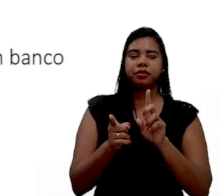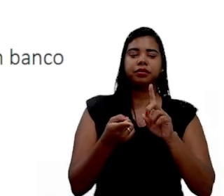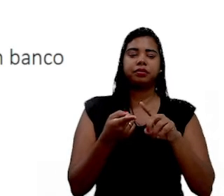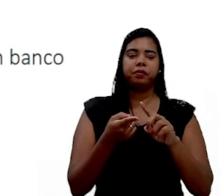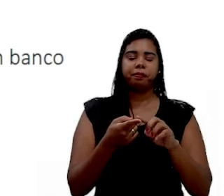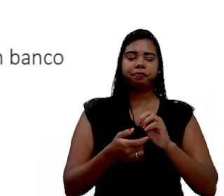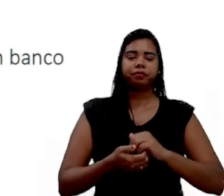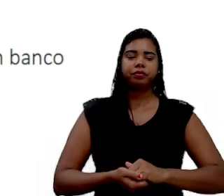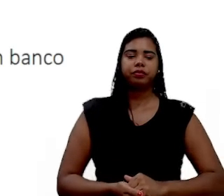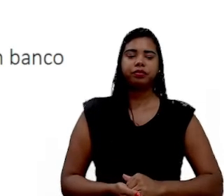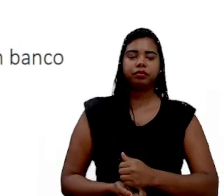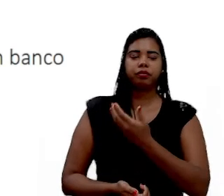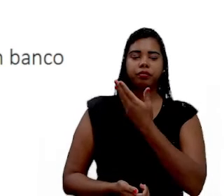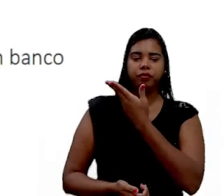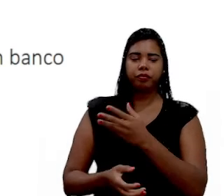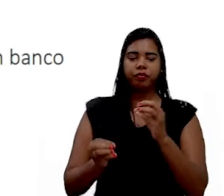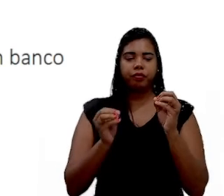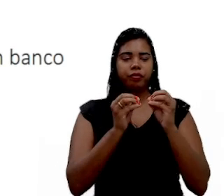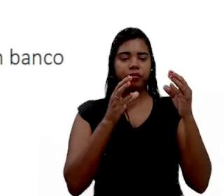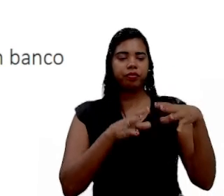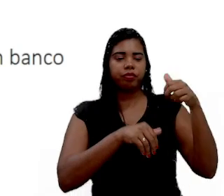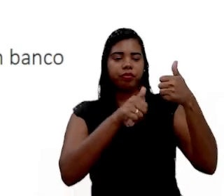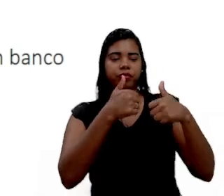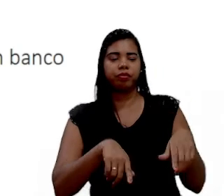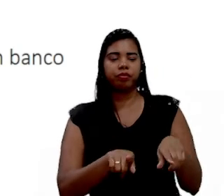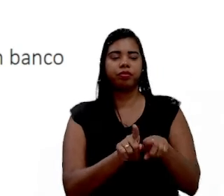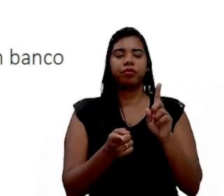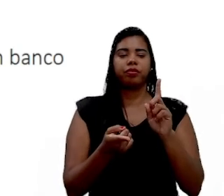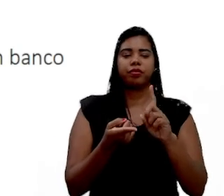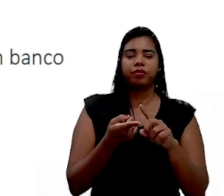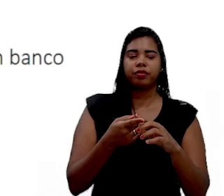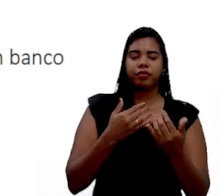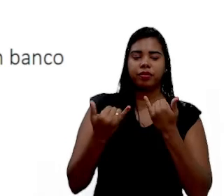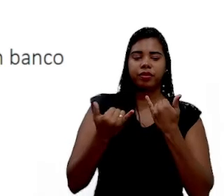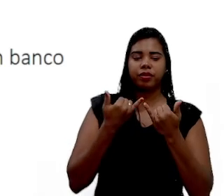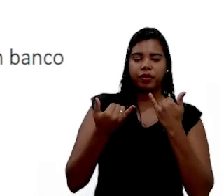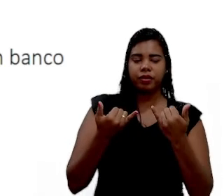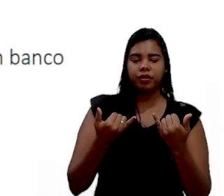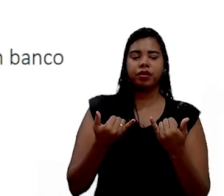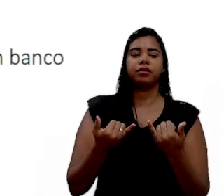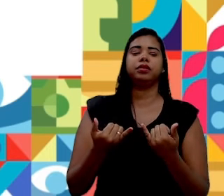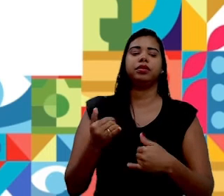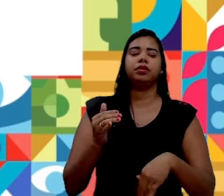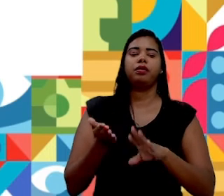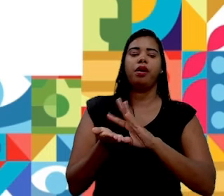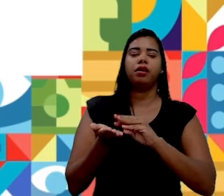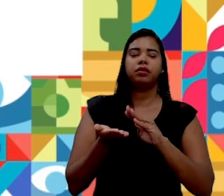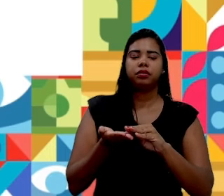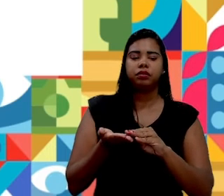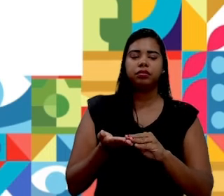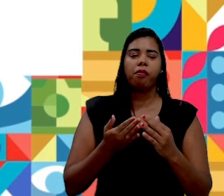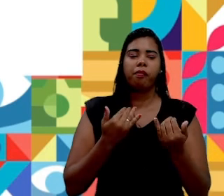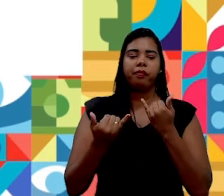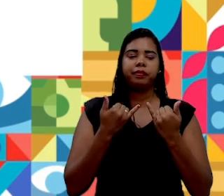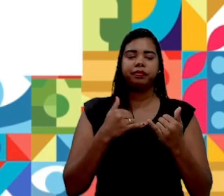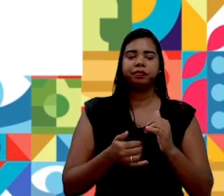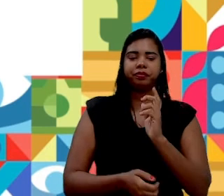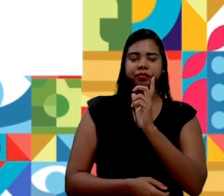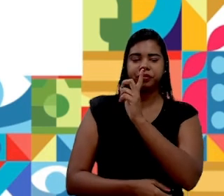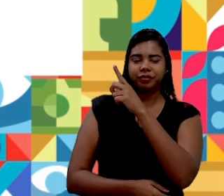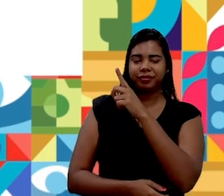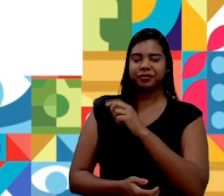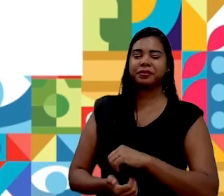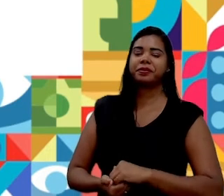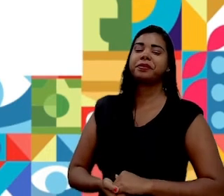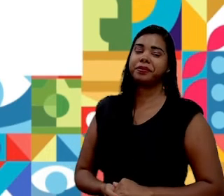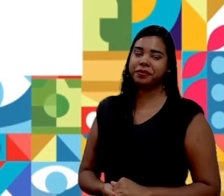delete, né, que significa criar, ler, atualizar, excluir, são né, as informações em um banco de dados. Tá? Então vamos, né,